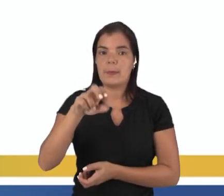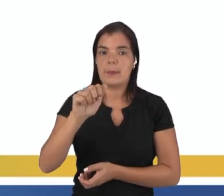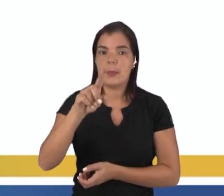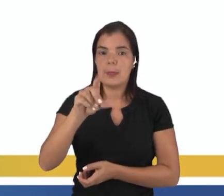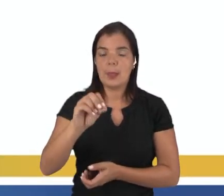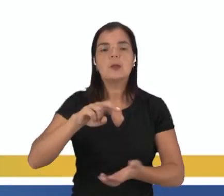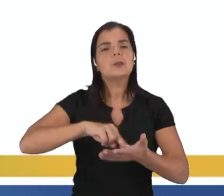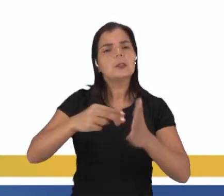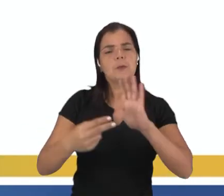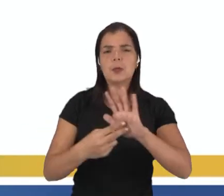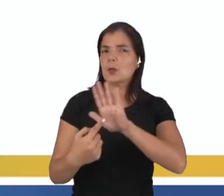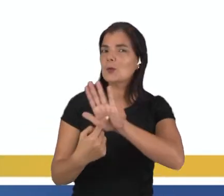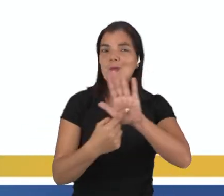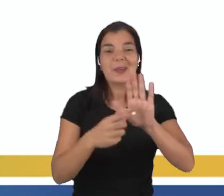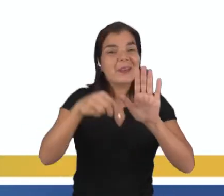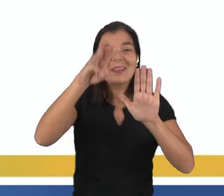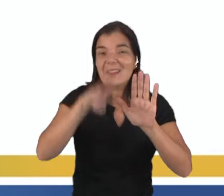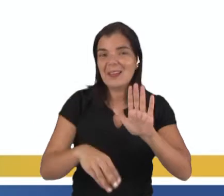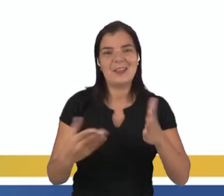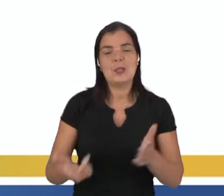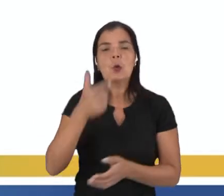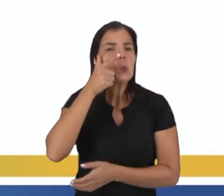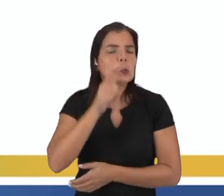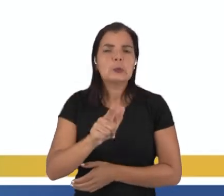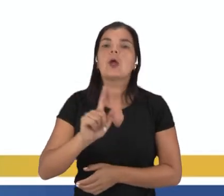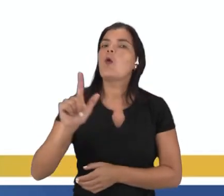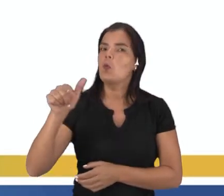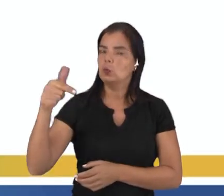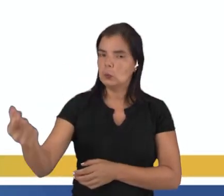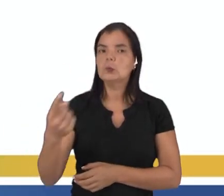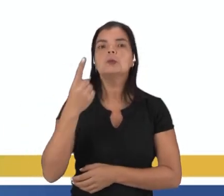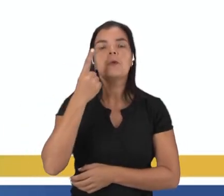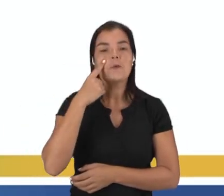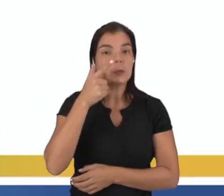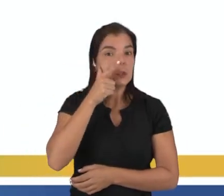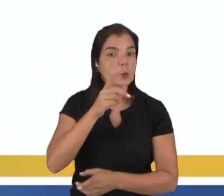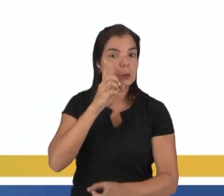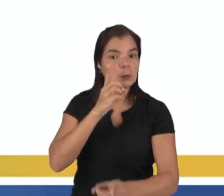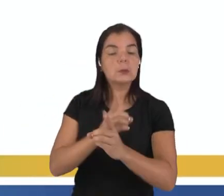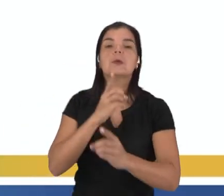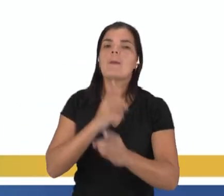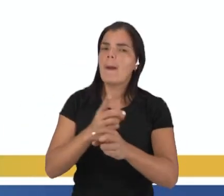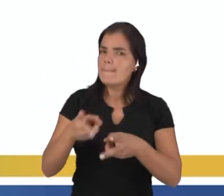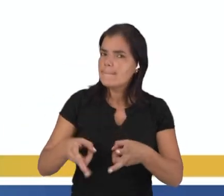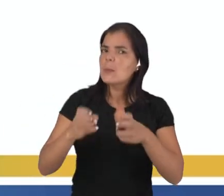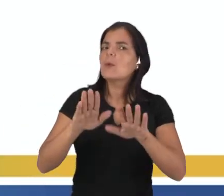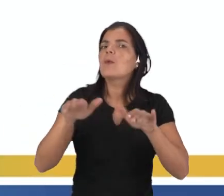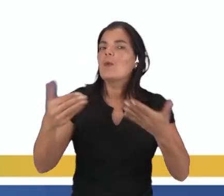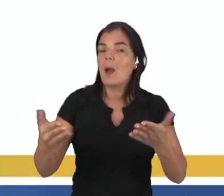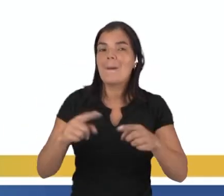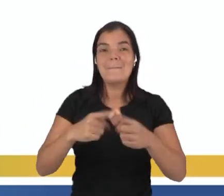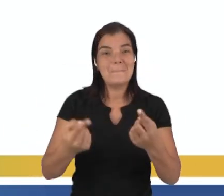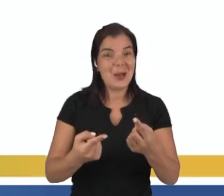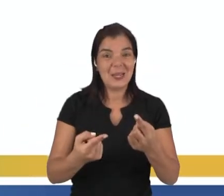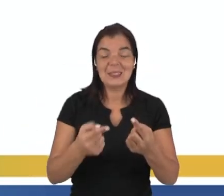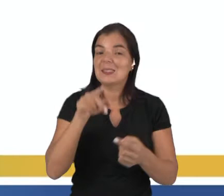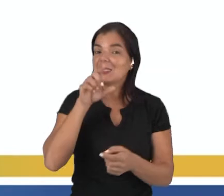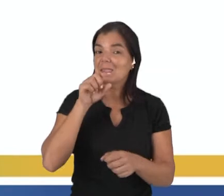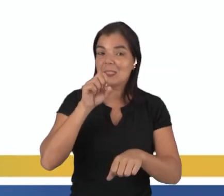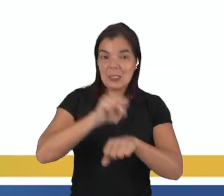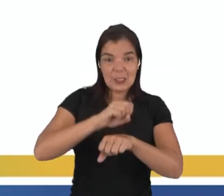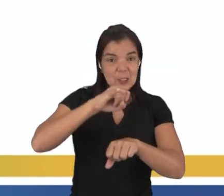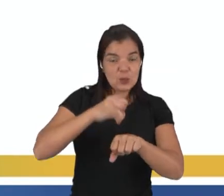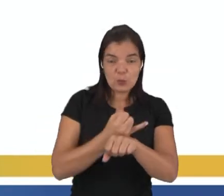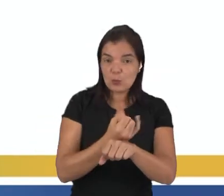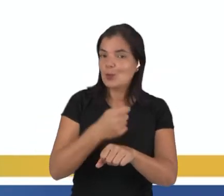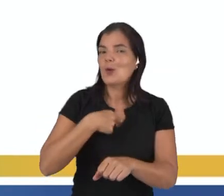não identifica quem é esse sujeito. Os outros que vocês viram até agora, dava para perceber quem era, de alguma maneira.